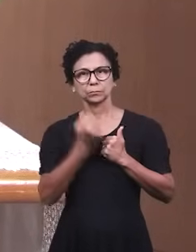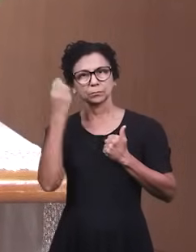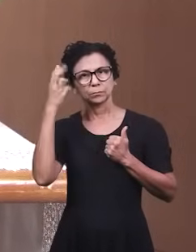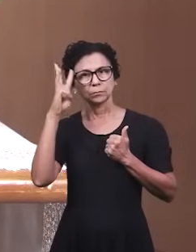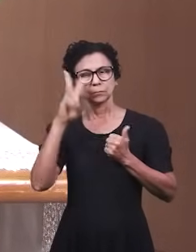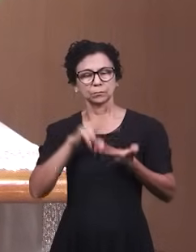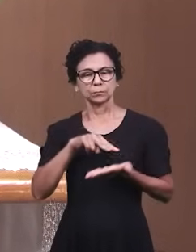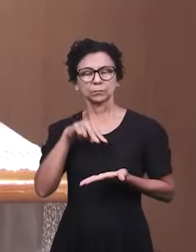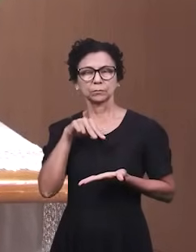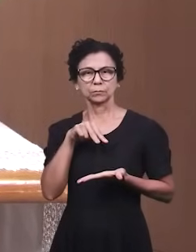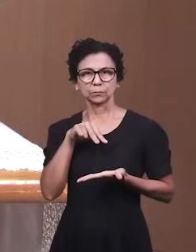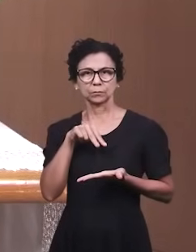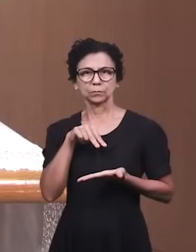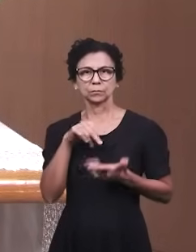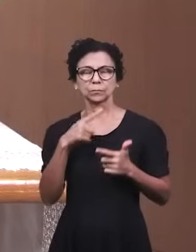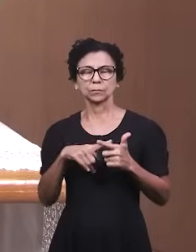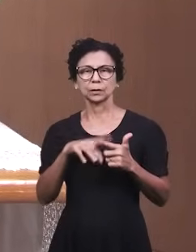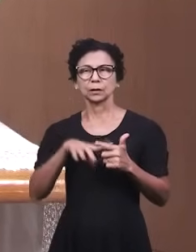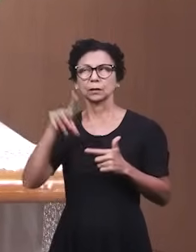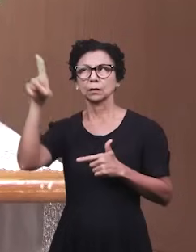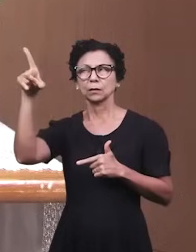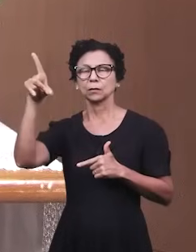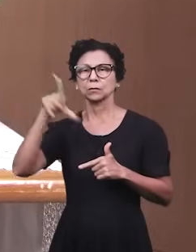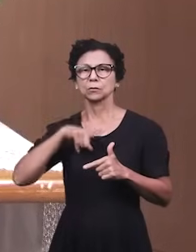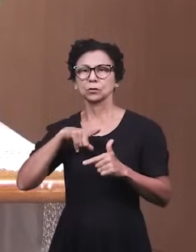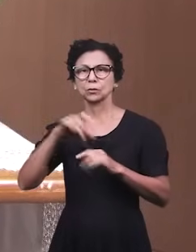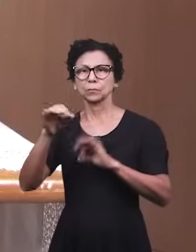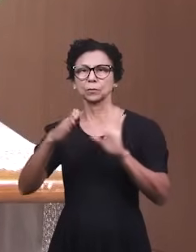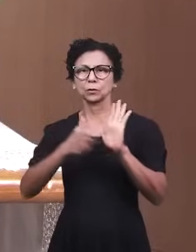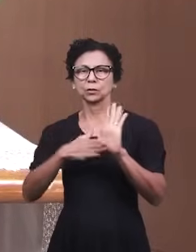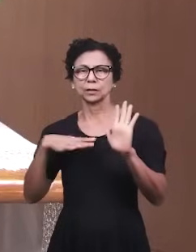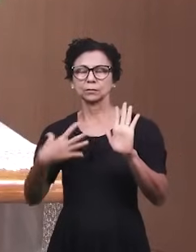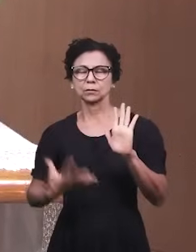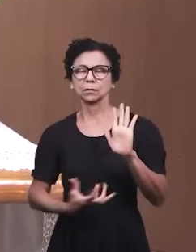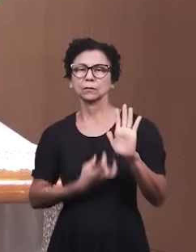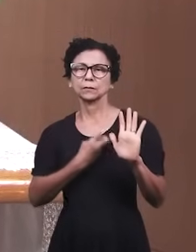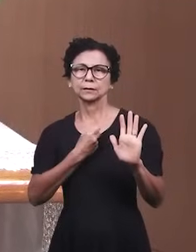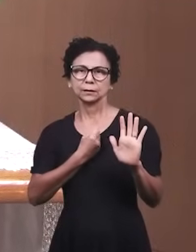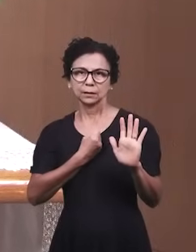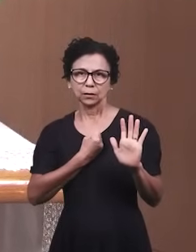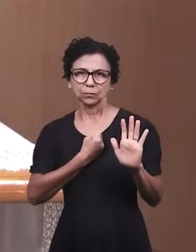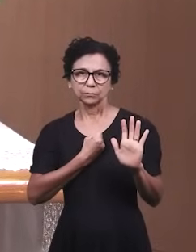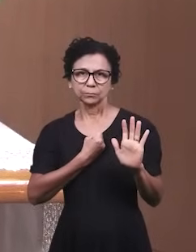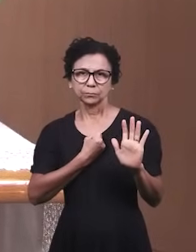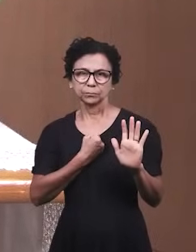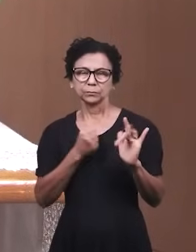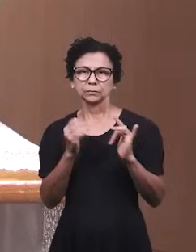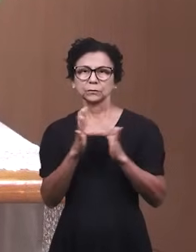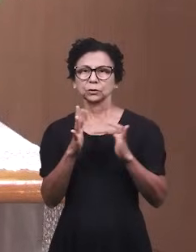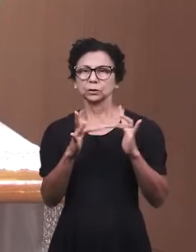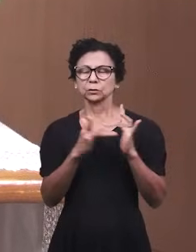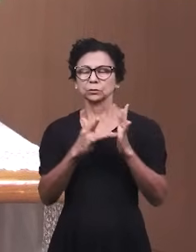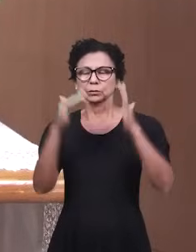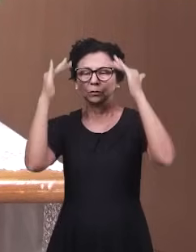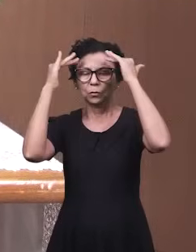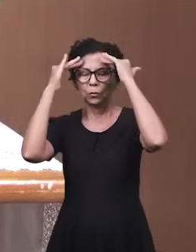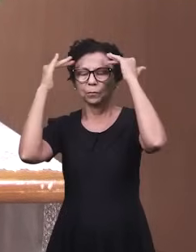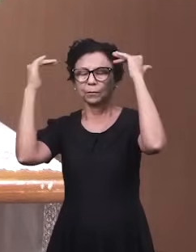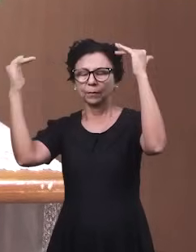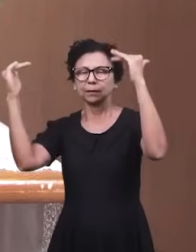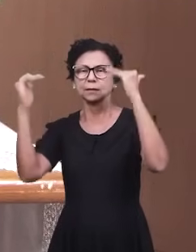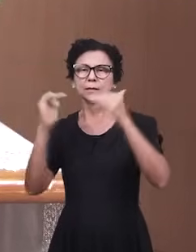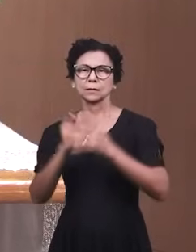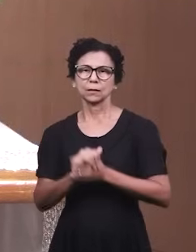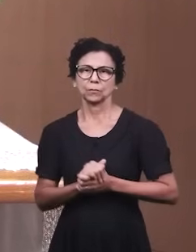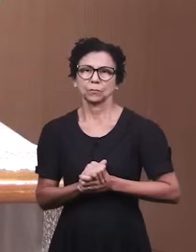o projeto do Pai para trazer para nossas vidas a redenção, a luz que Ele verteu ali através